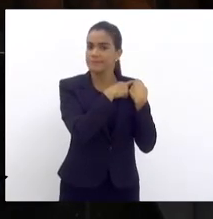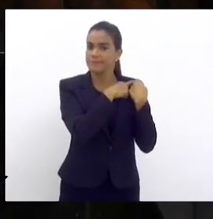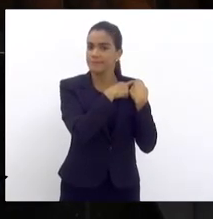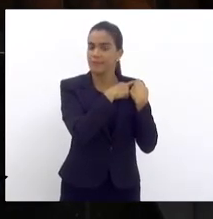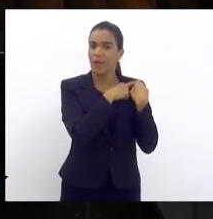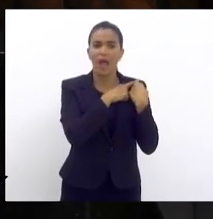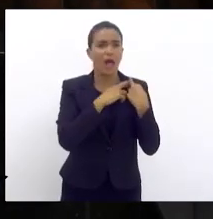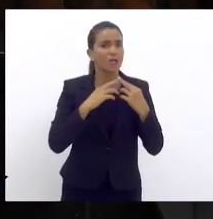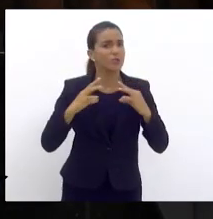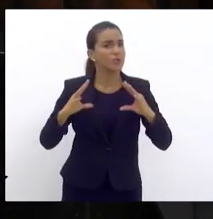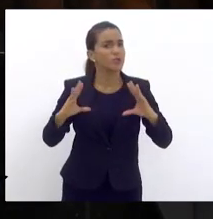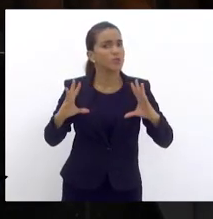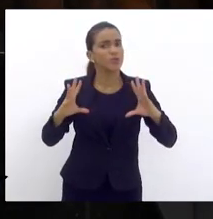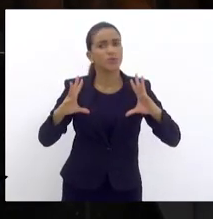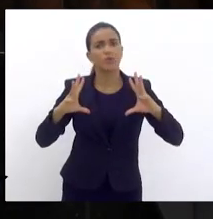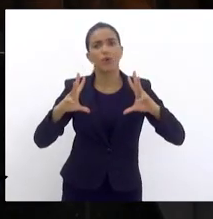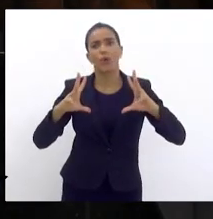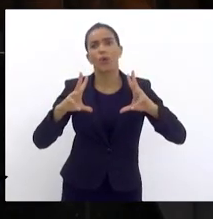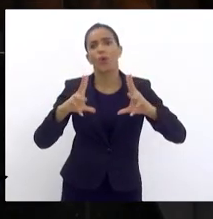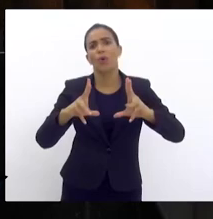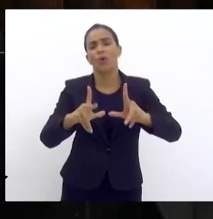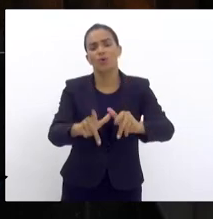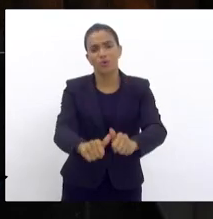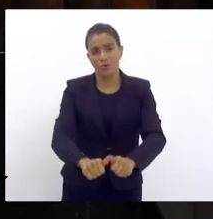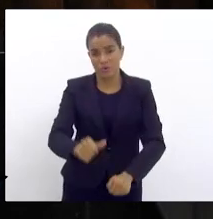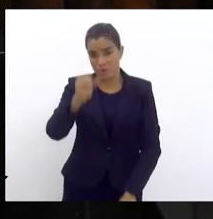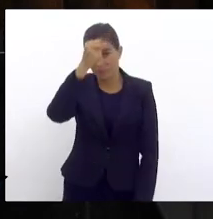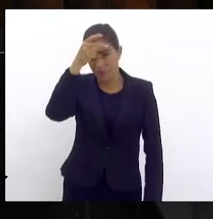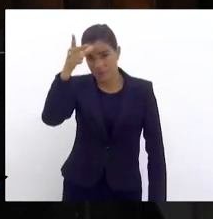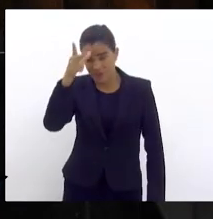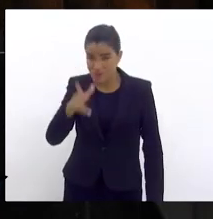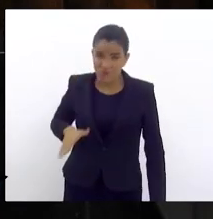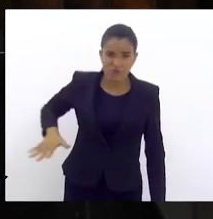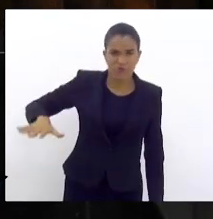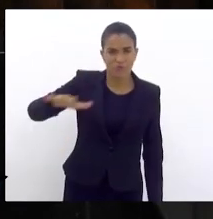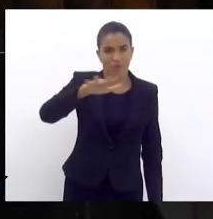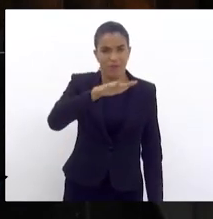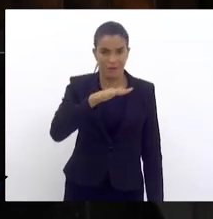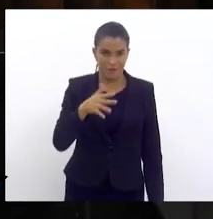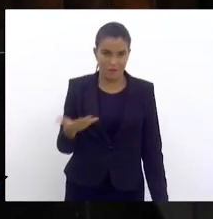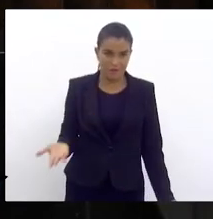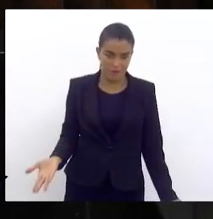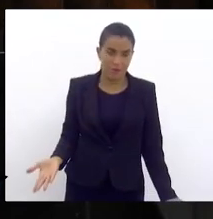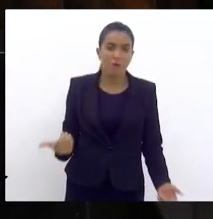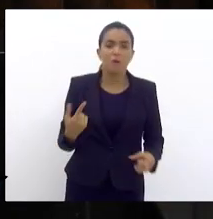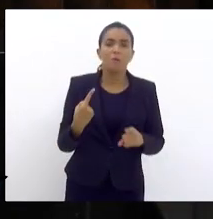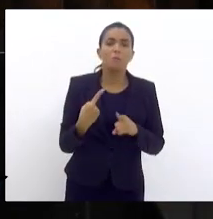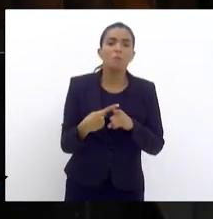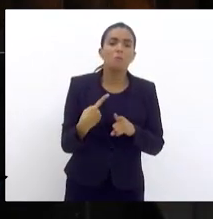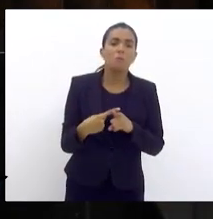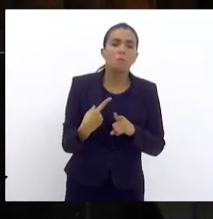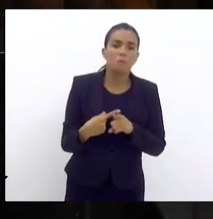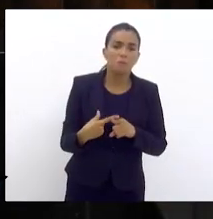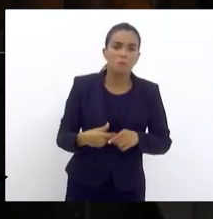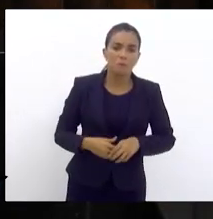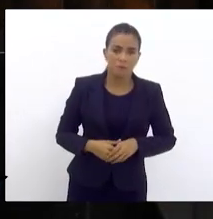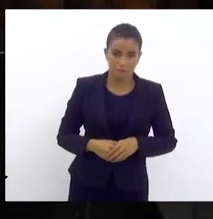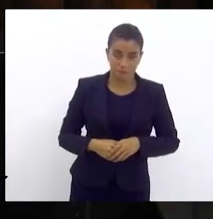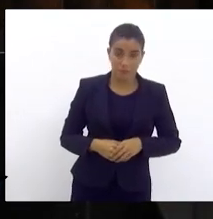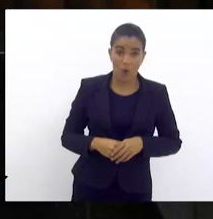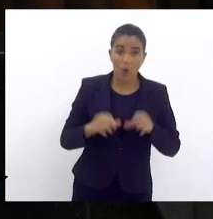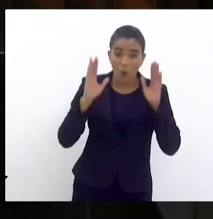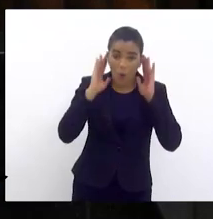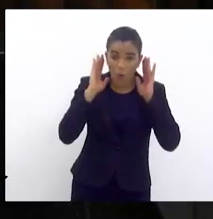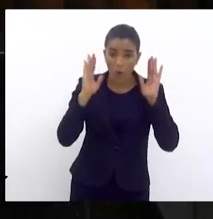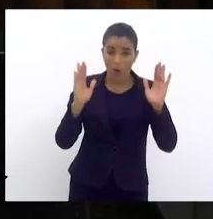a todos os prefeitos de uma maneira geral porque o